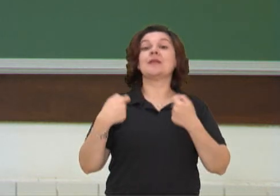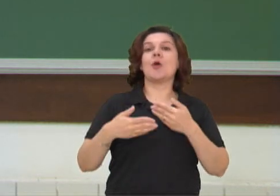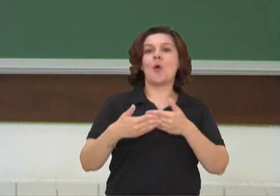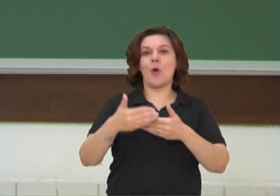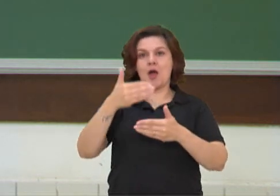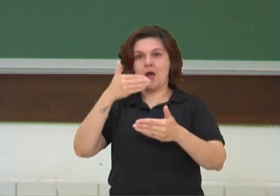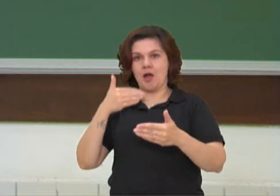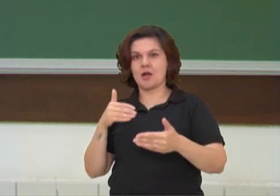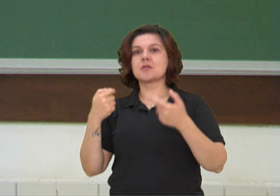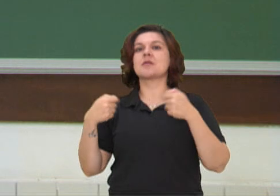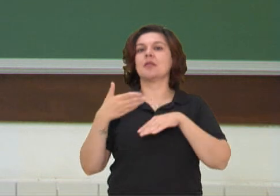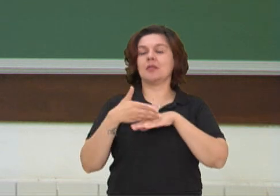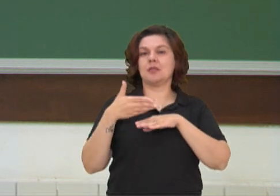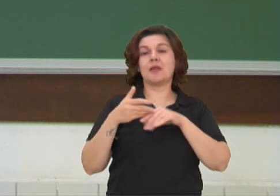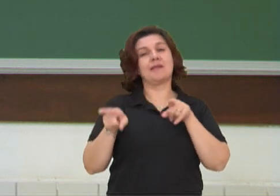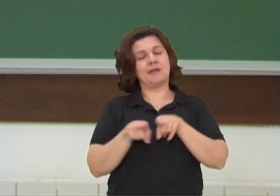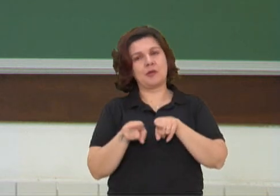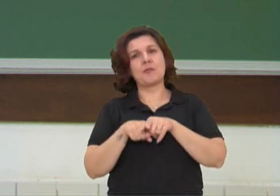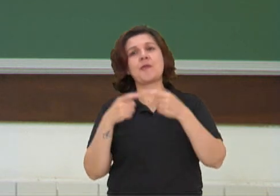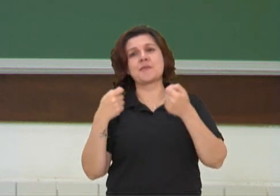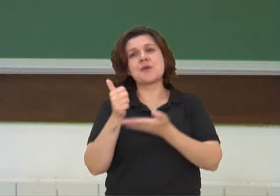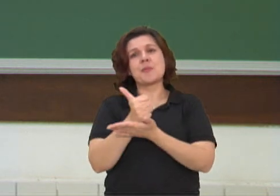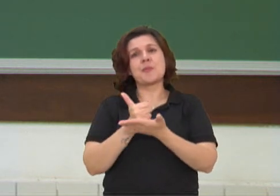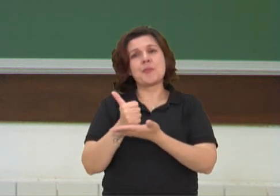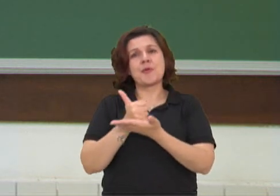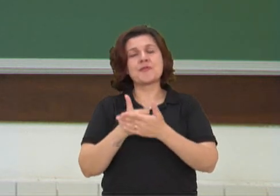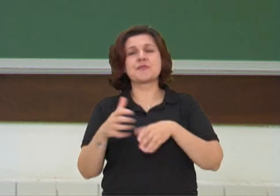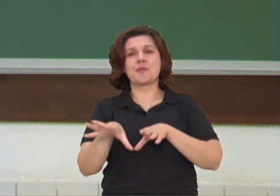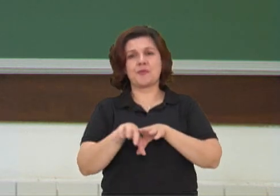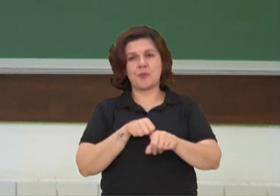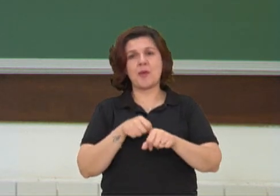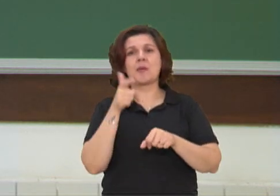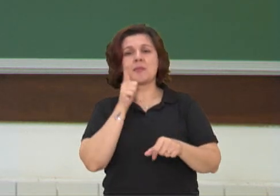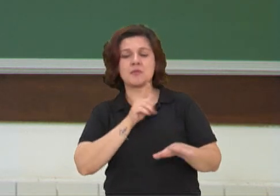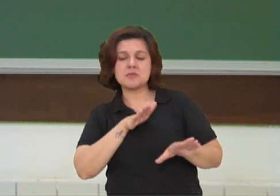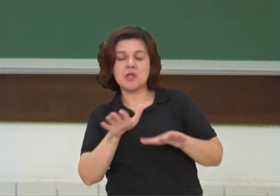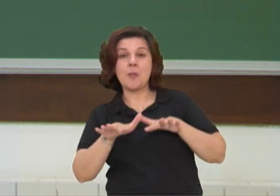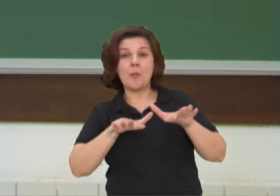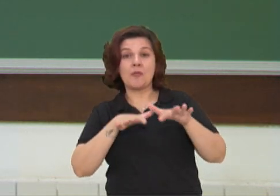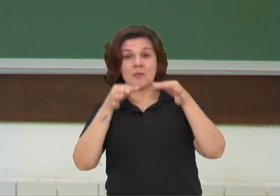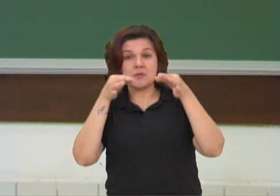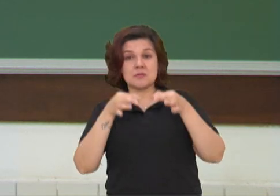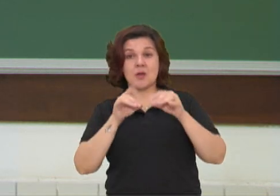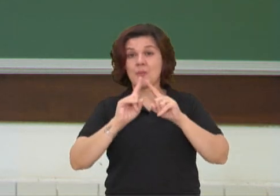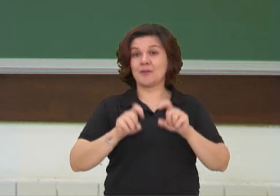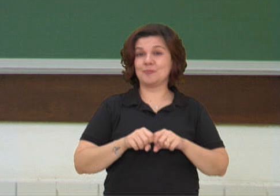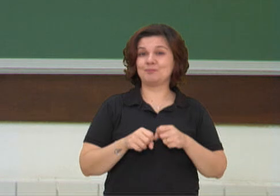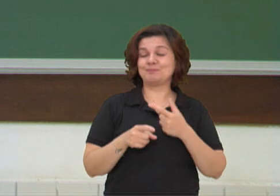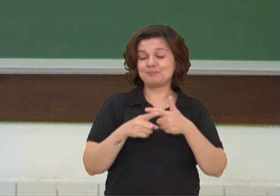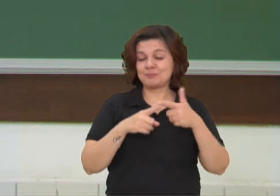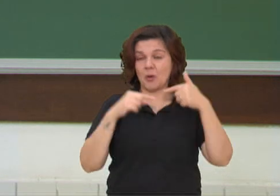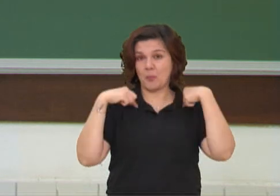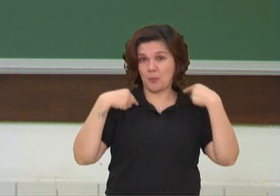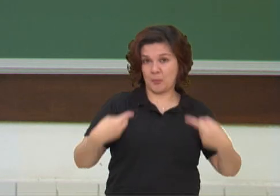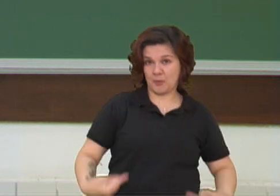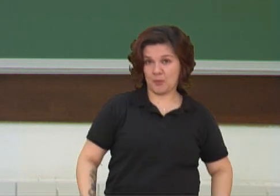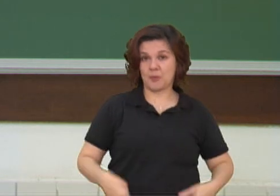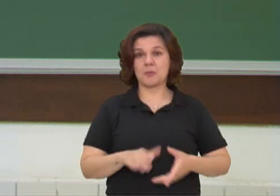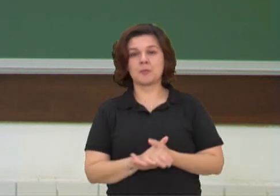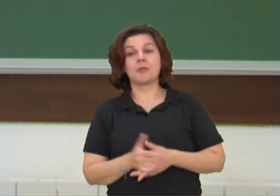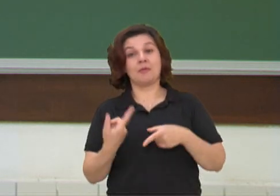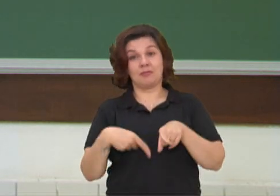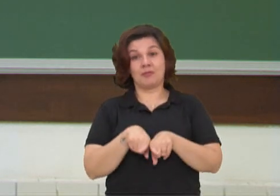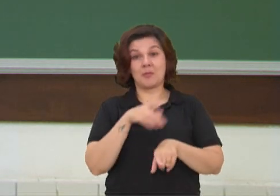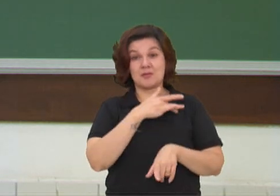de um profissional adequado para orientá-los de como fazer ali o movimento correto, de forma que não prejudique aí a sua integridade física e também a